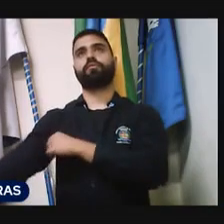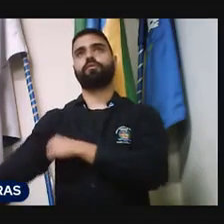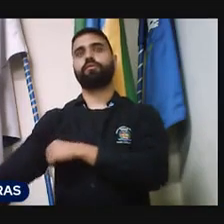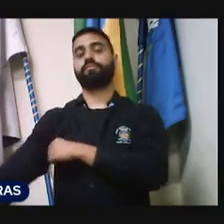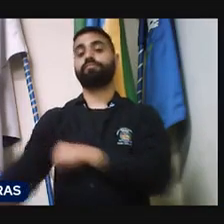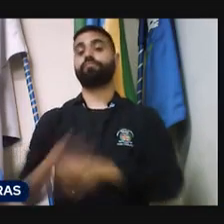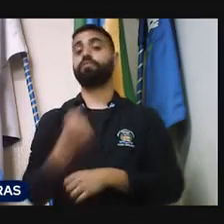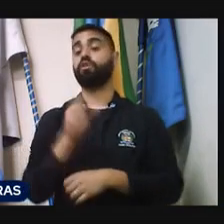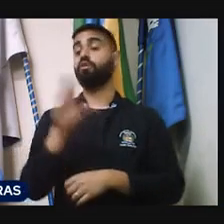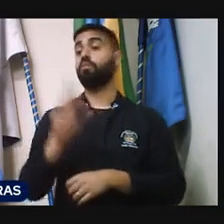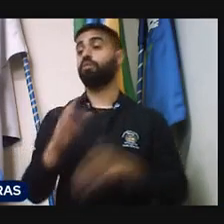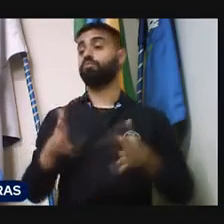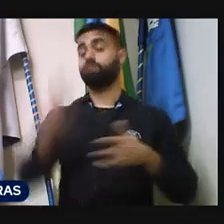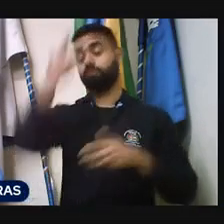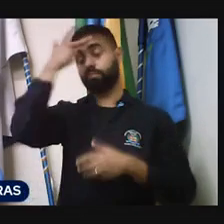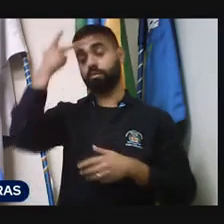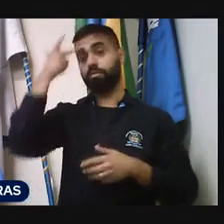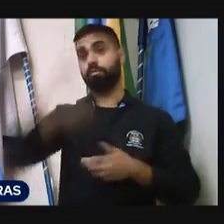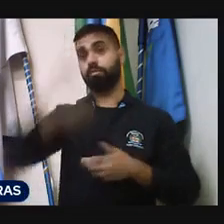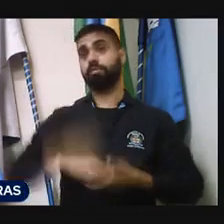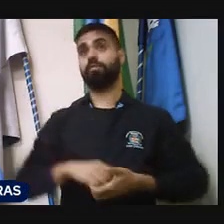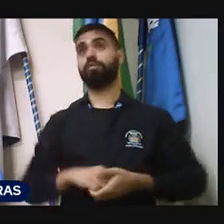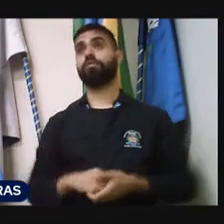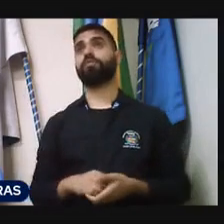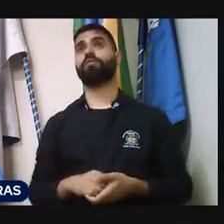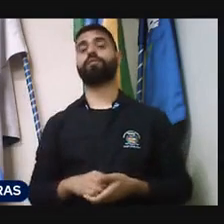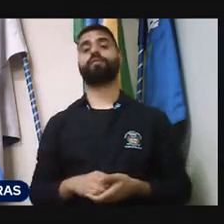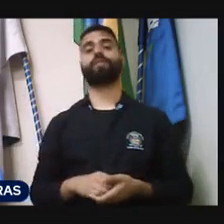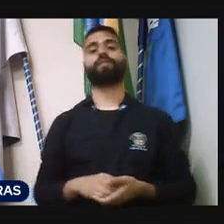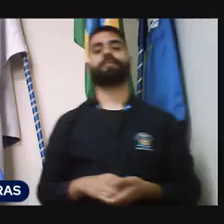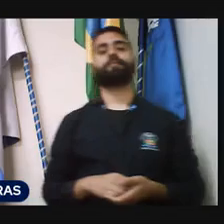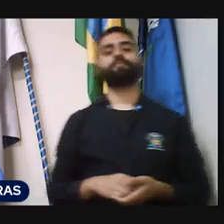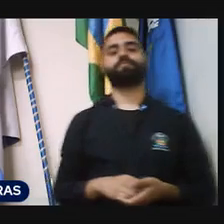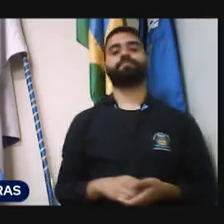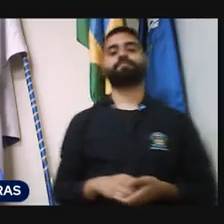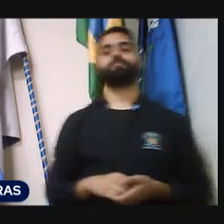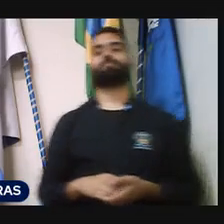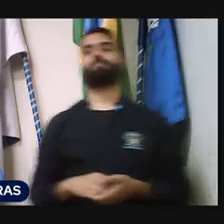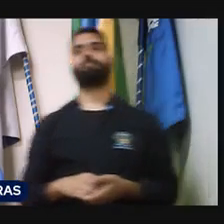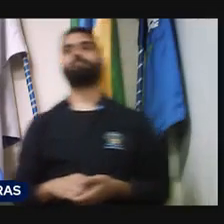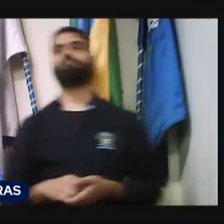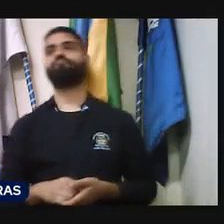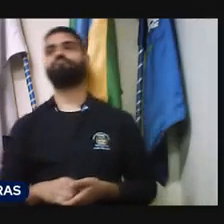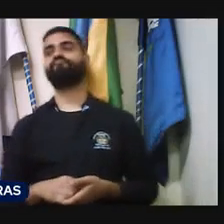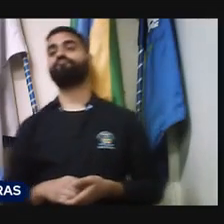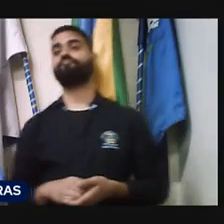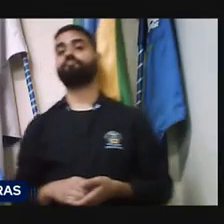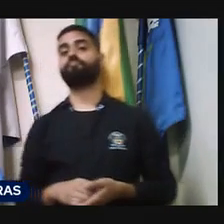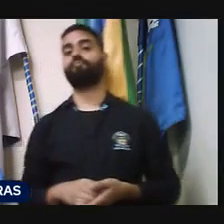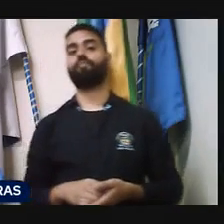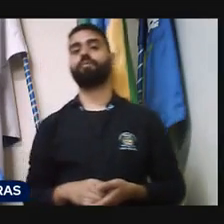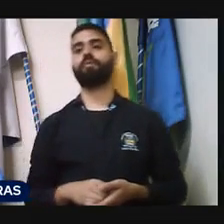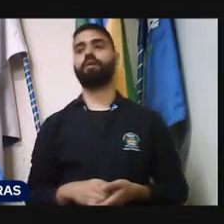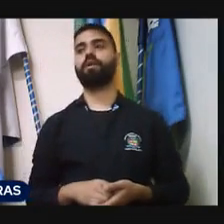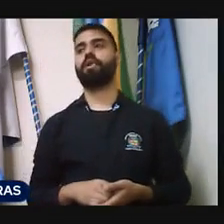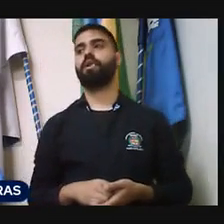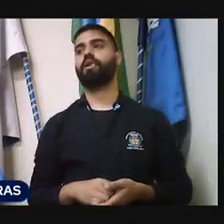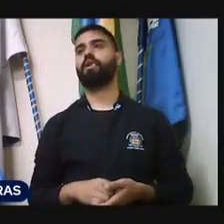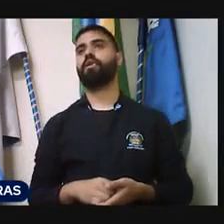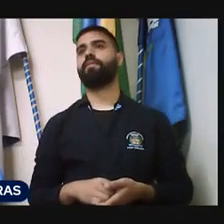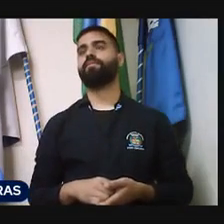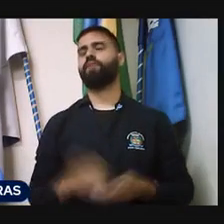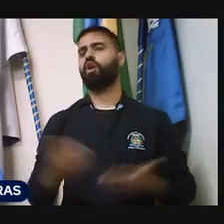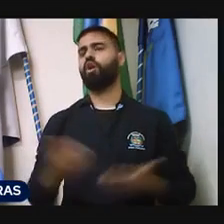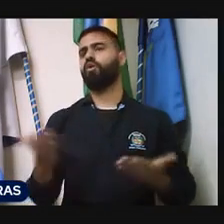internautas que acompanha nossa sessão hoje a gente vai mudar um pouco aqui o Nossa